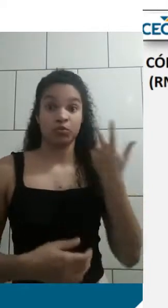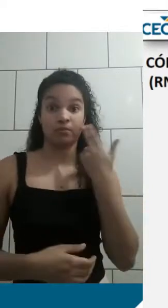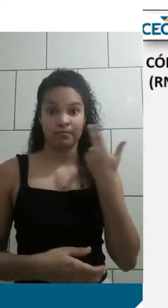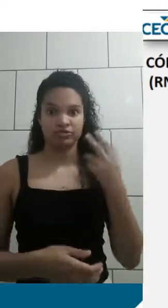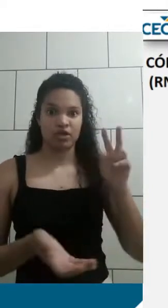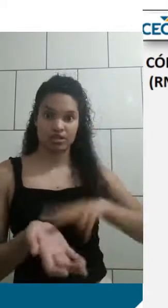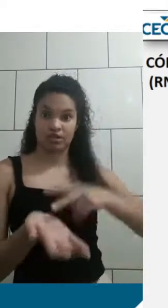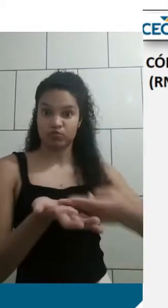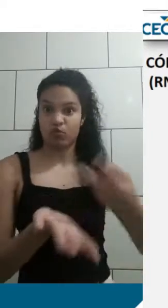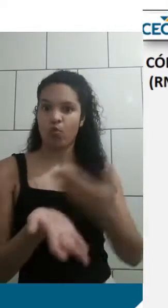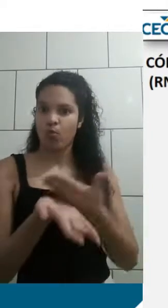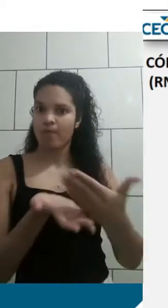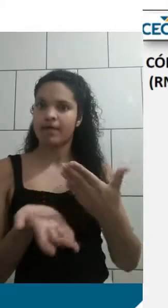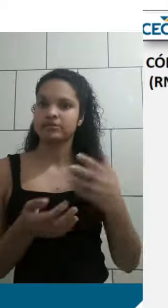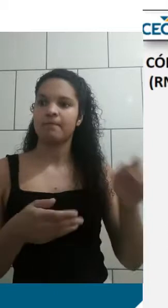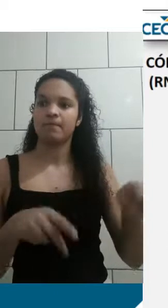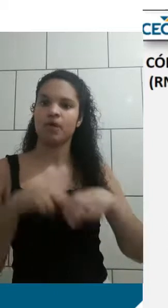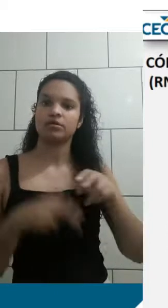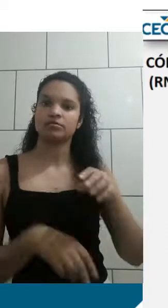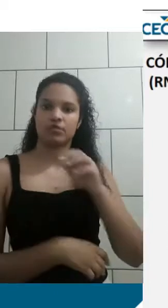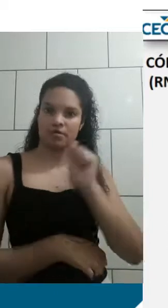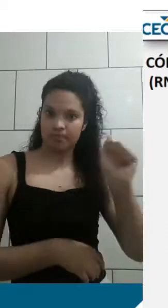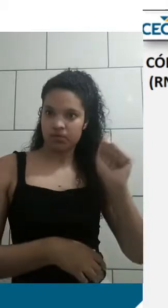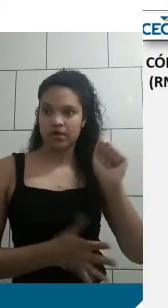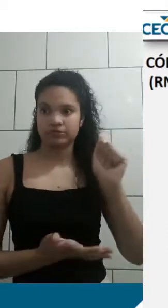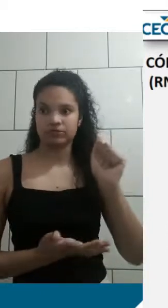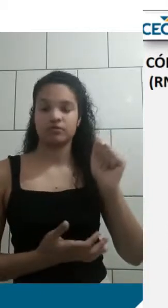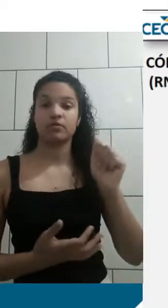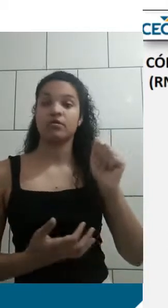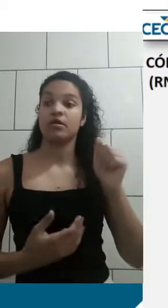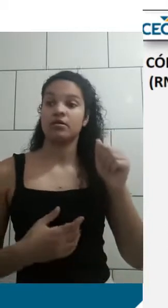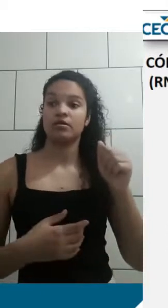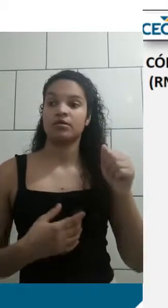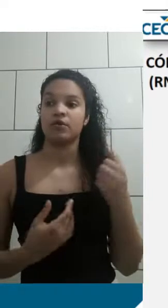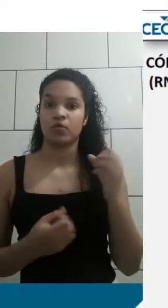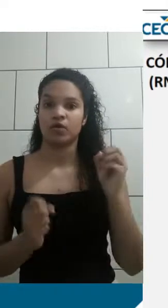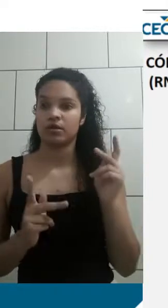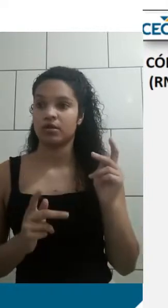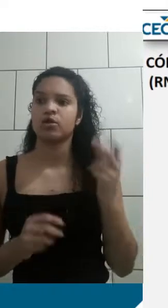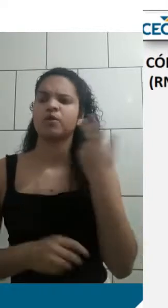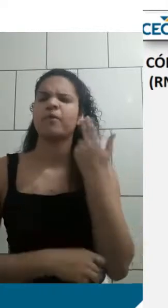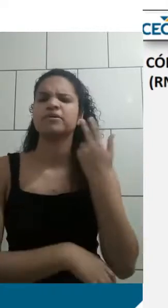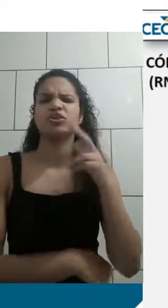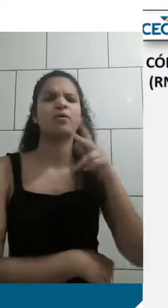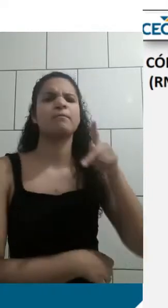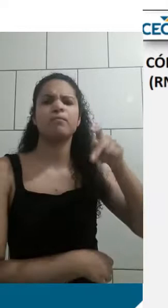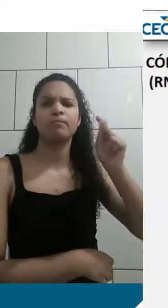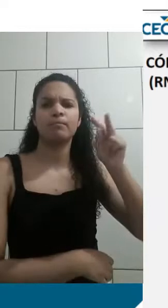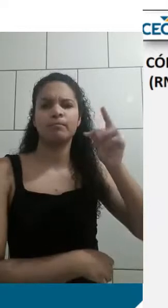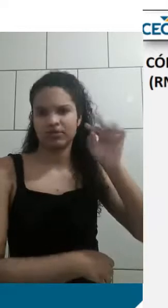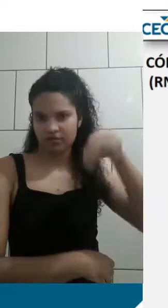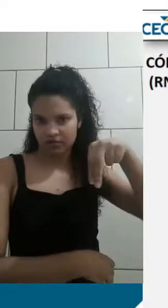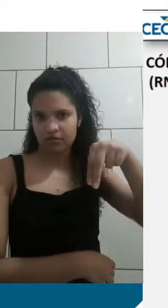proteína começa com esse códon AUG, que indica o aminoácido metionina. Então normalmente uma proteína começa